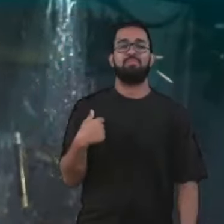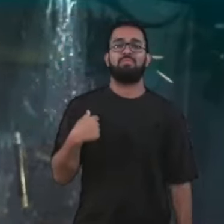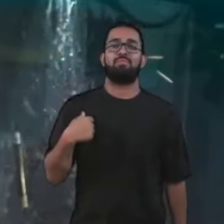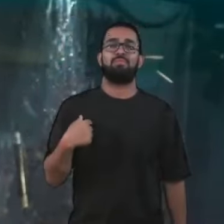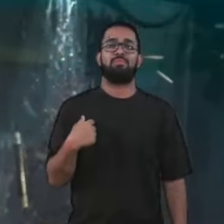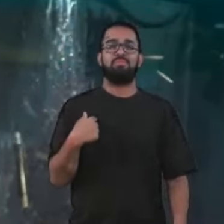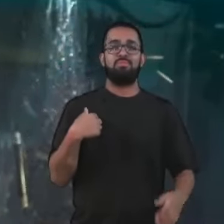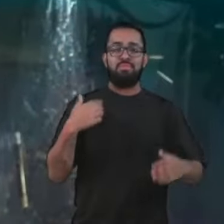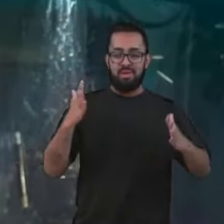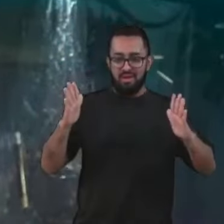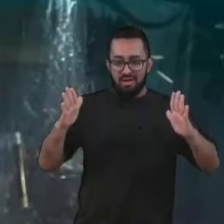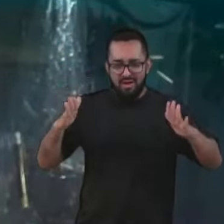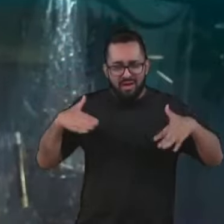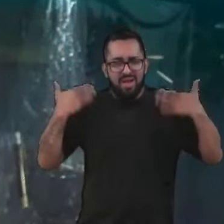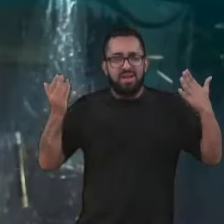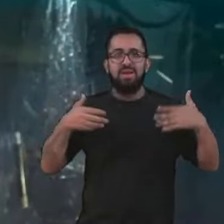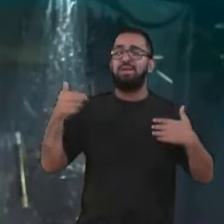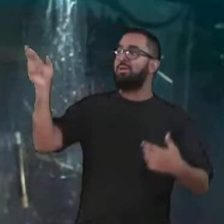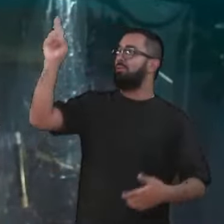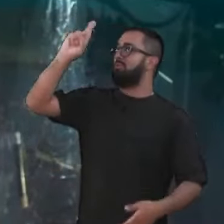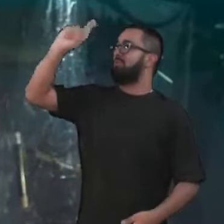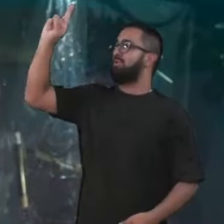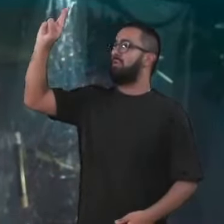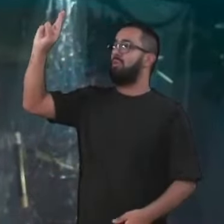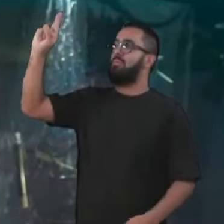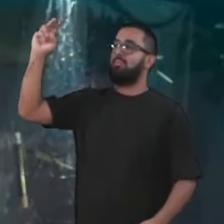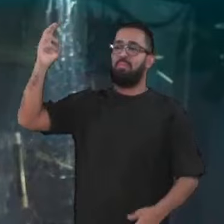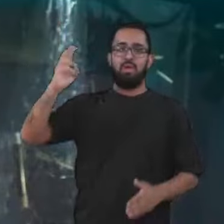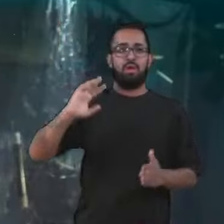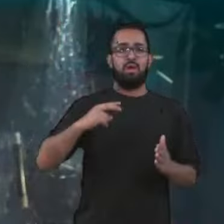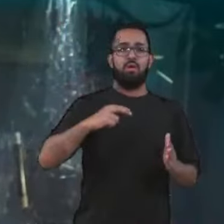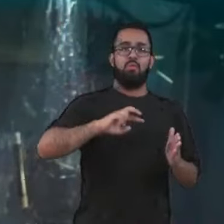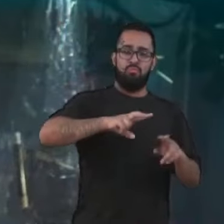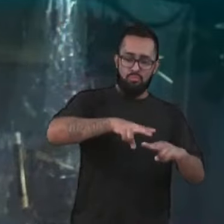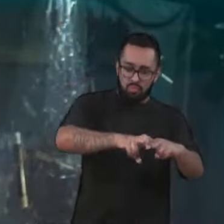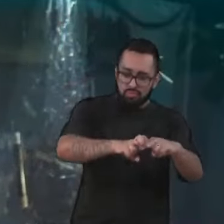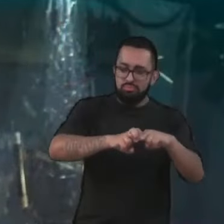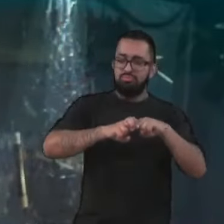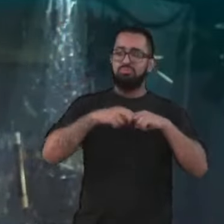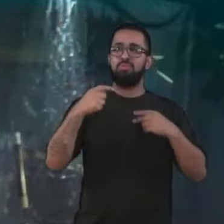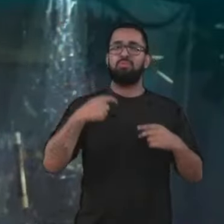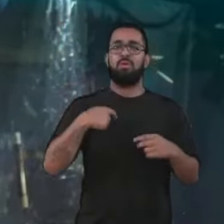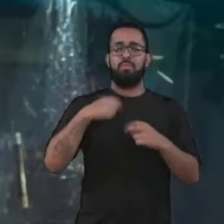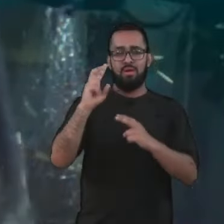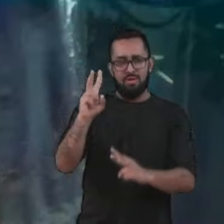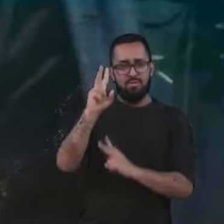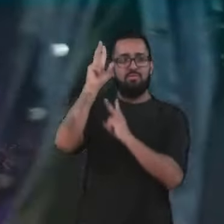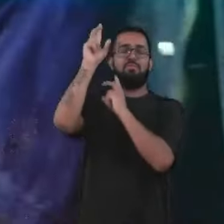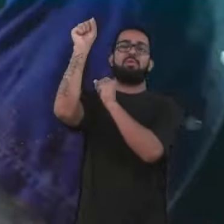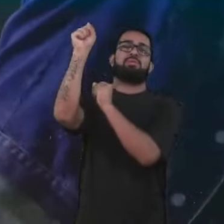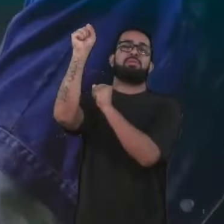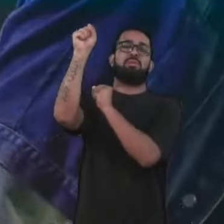ouvir lá na Dutra, a alegria do Senhor é a nossa. Para ouvir na Ayrton Senna, a alegria do Senhor é a nossa.